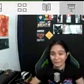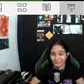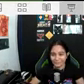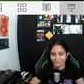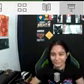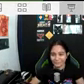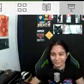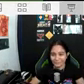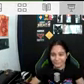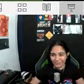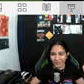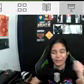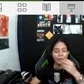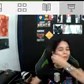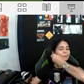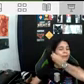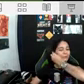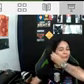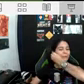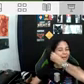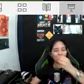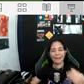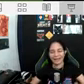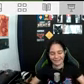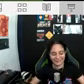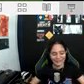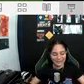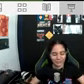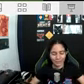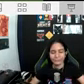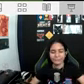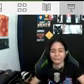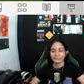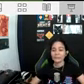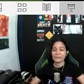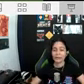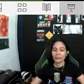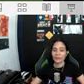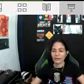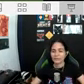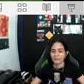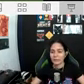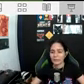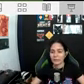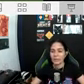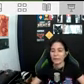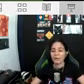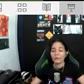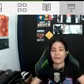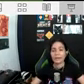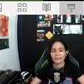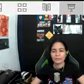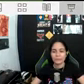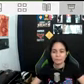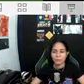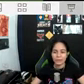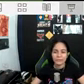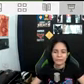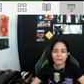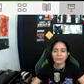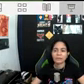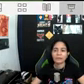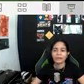de desespero, né? O trabalho foi por água abaixo, tá bom? Então, no caso aqui, eu tenho a variação